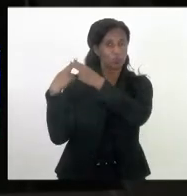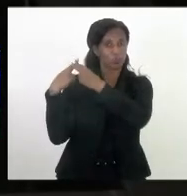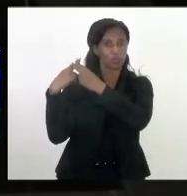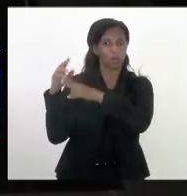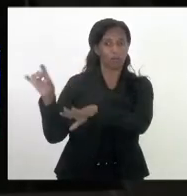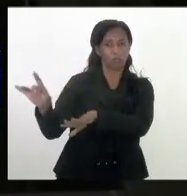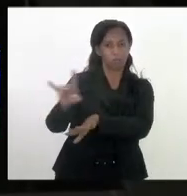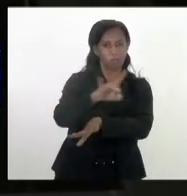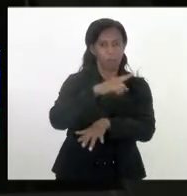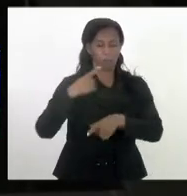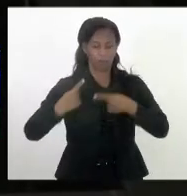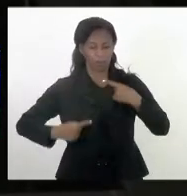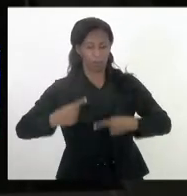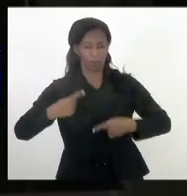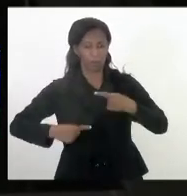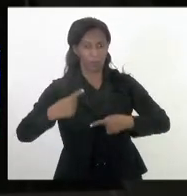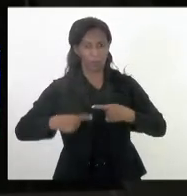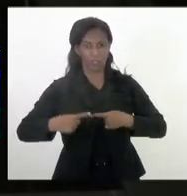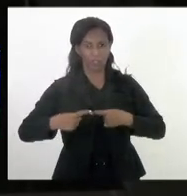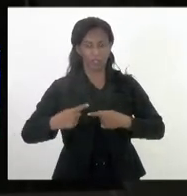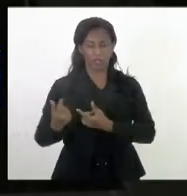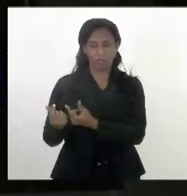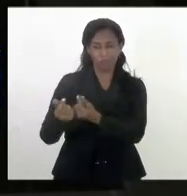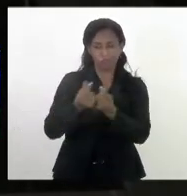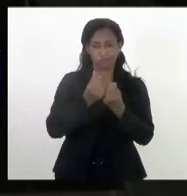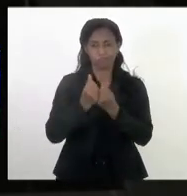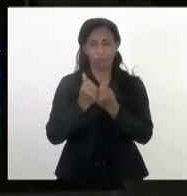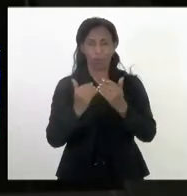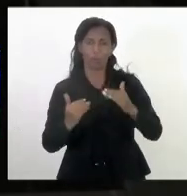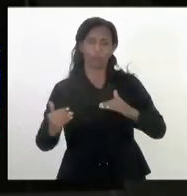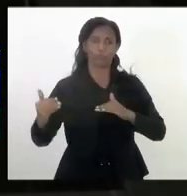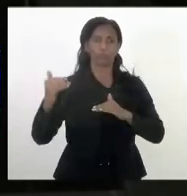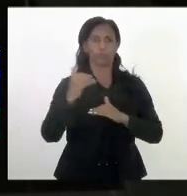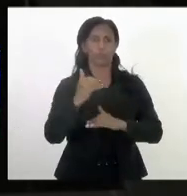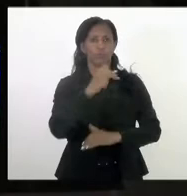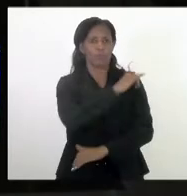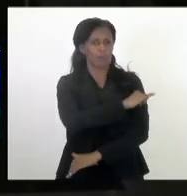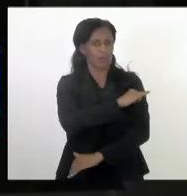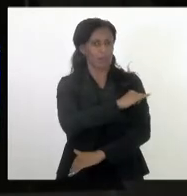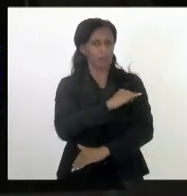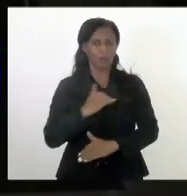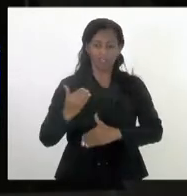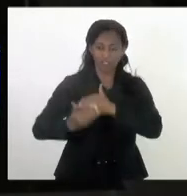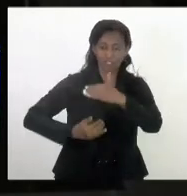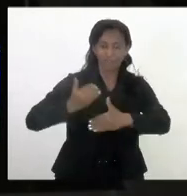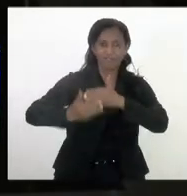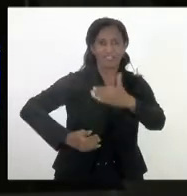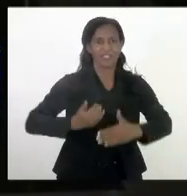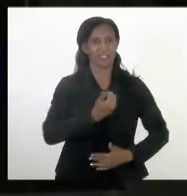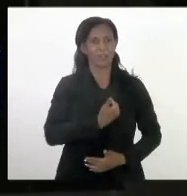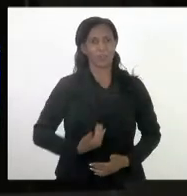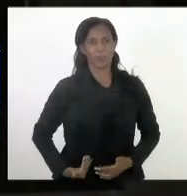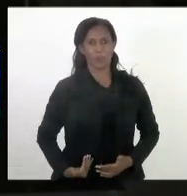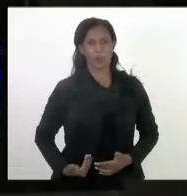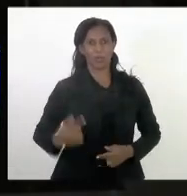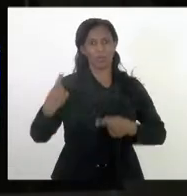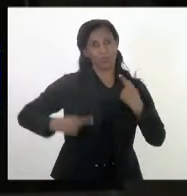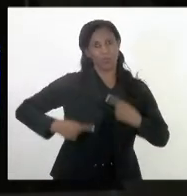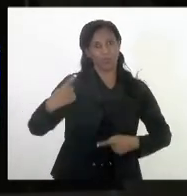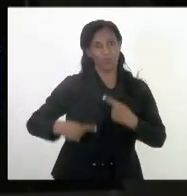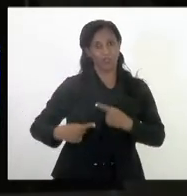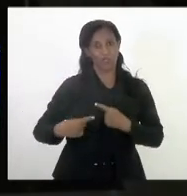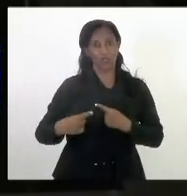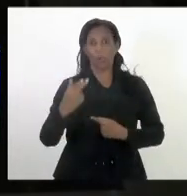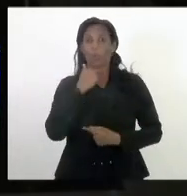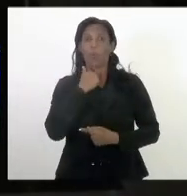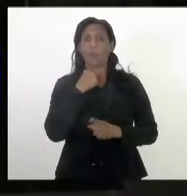renda como Supera Rio, a gente avança na política pública. Mas essa política pública não pode ser pela metade. Ela